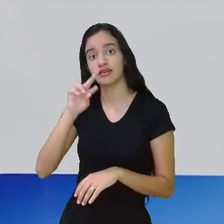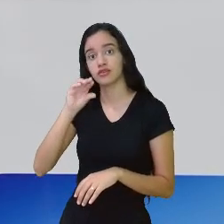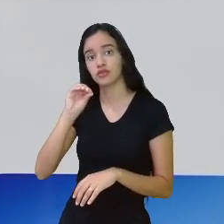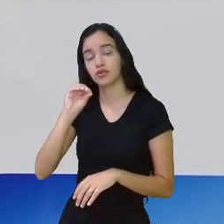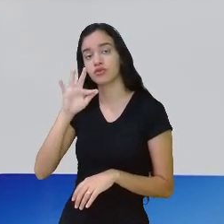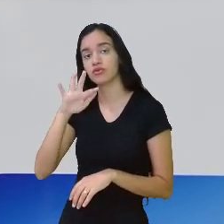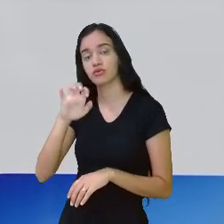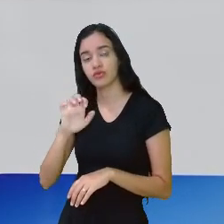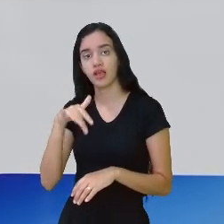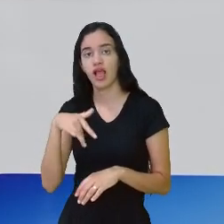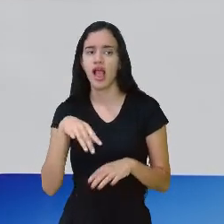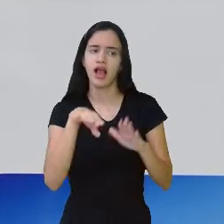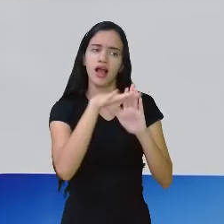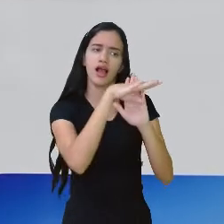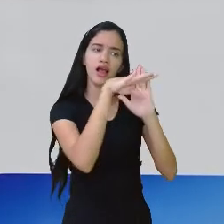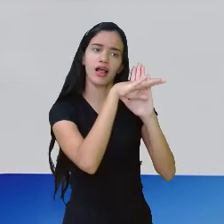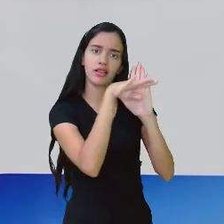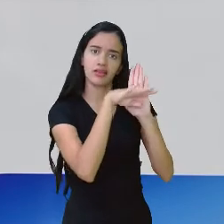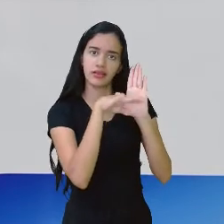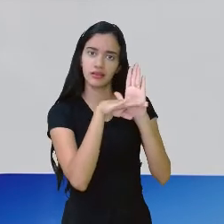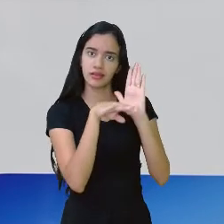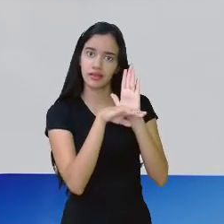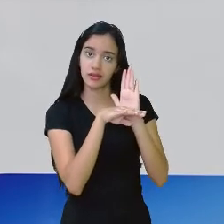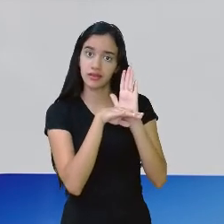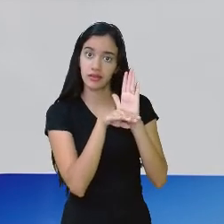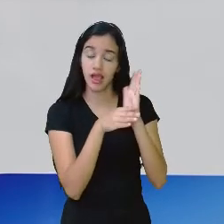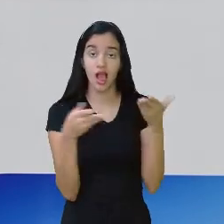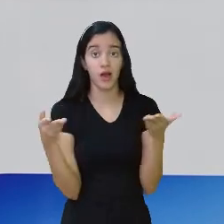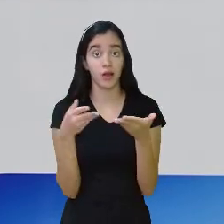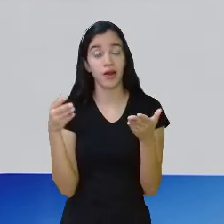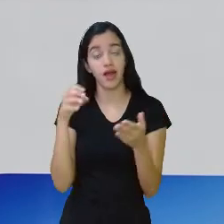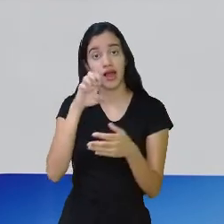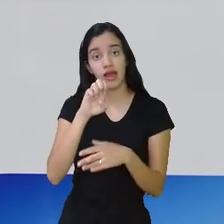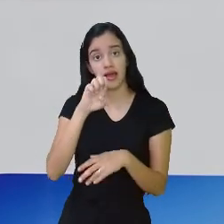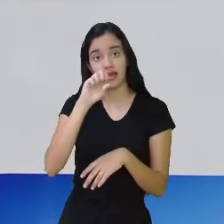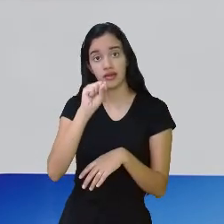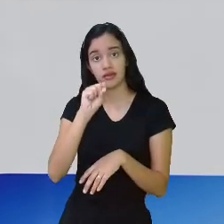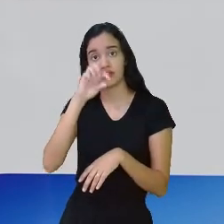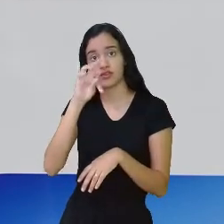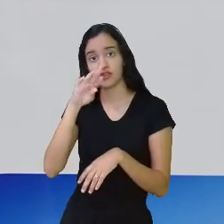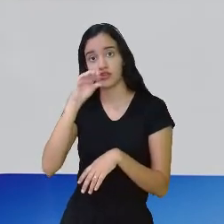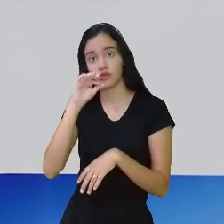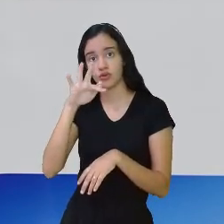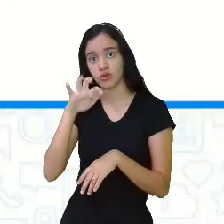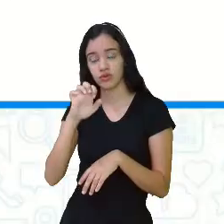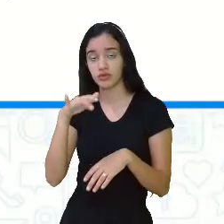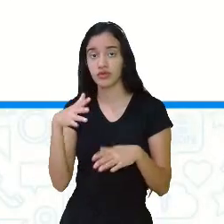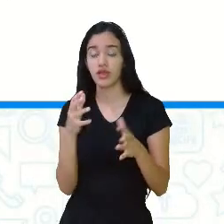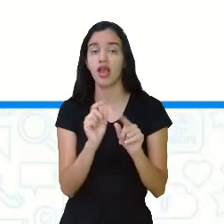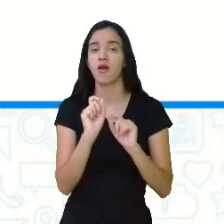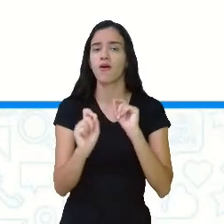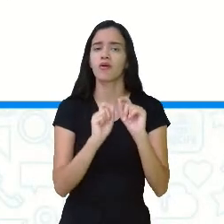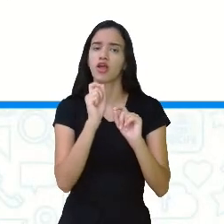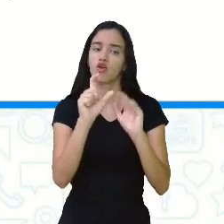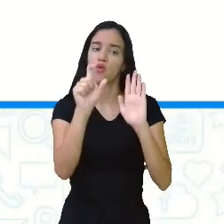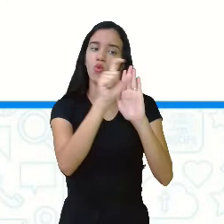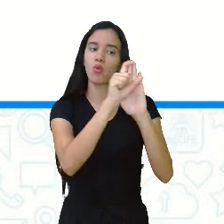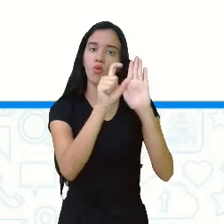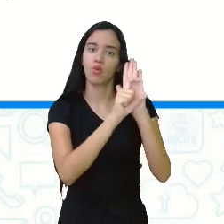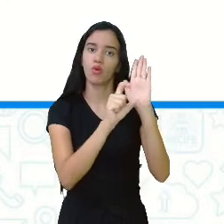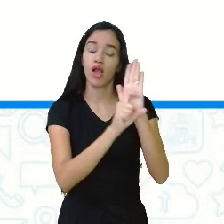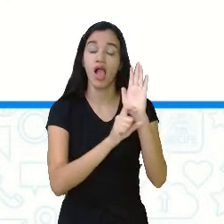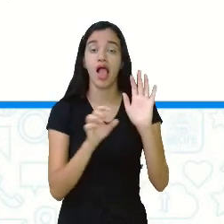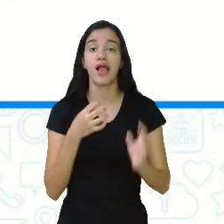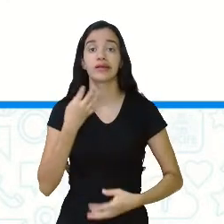é cada linha e estrofe é o conjunto. A finalidade do poema é